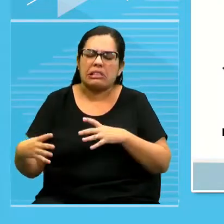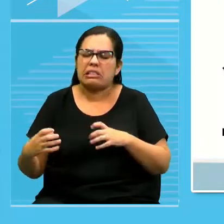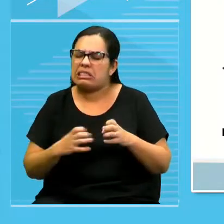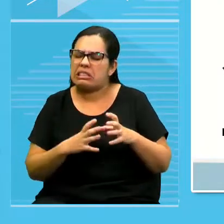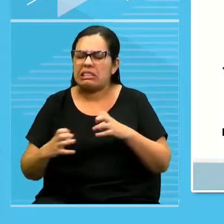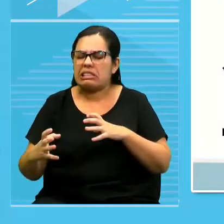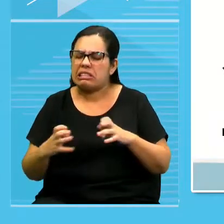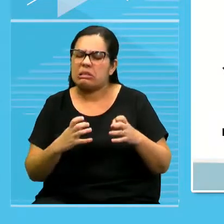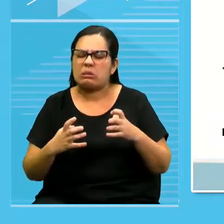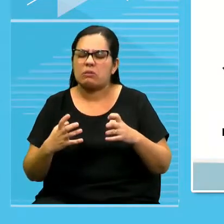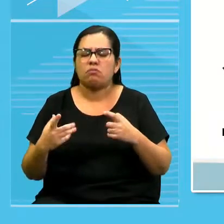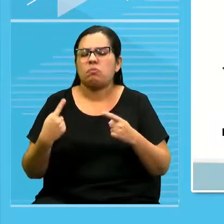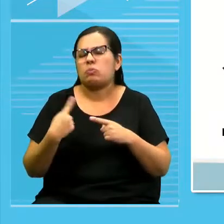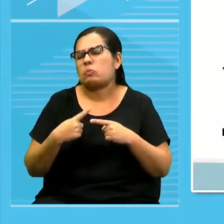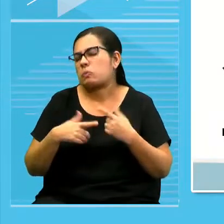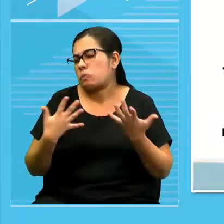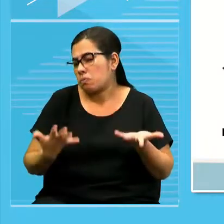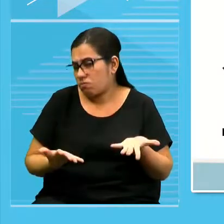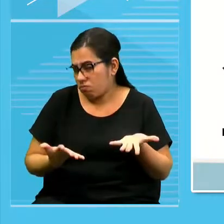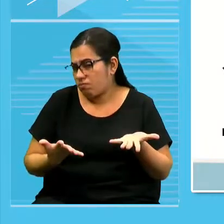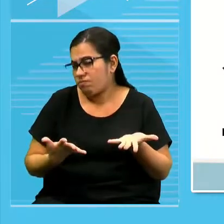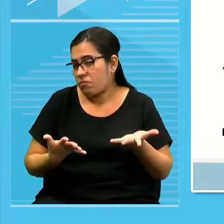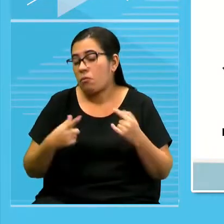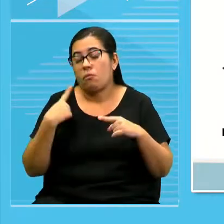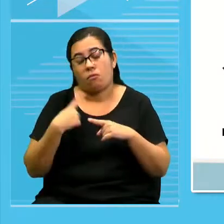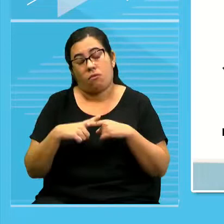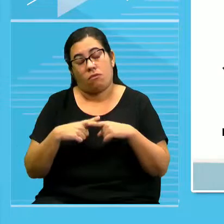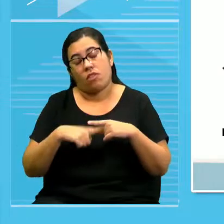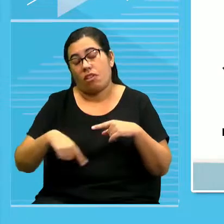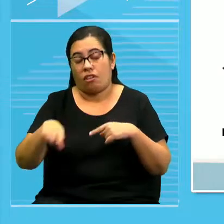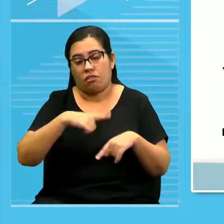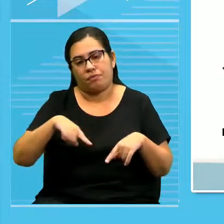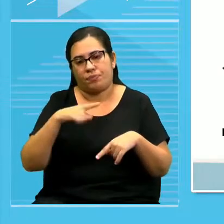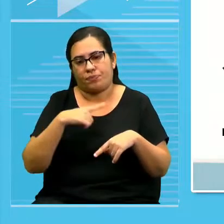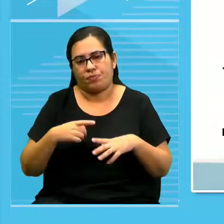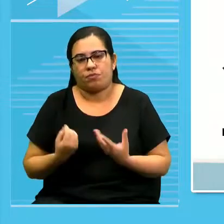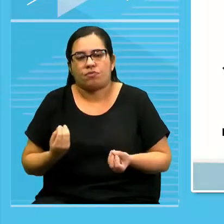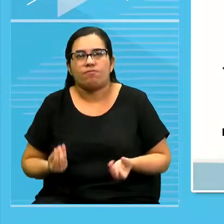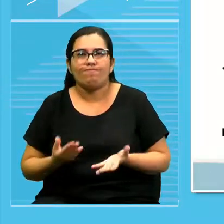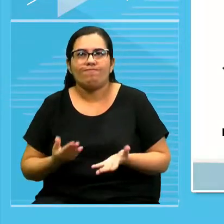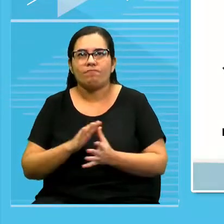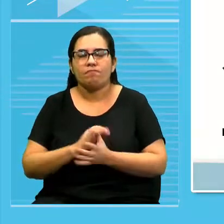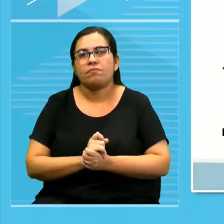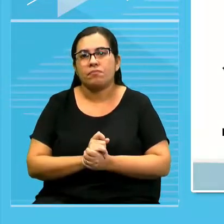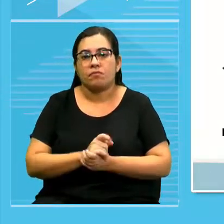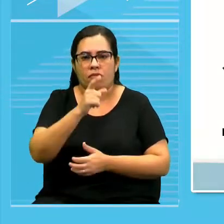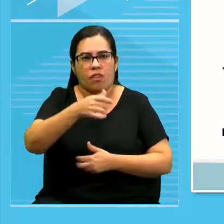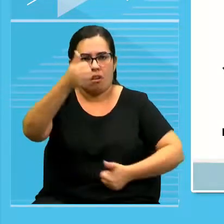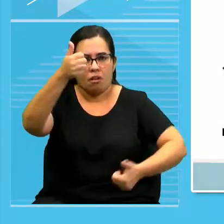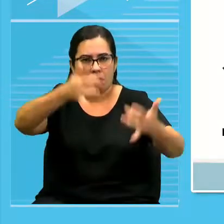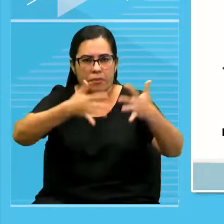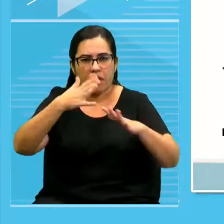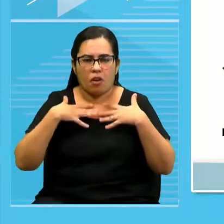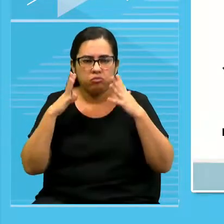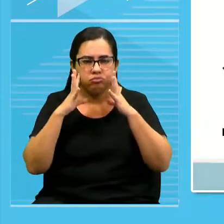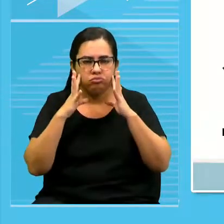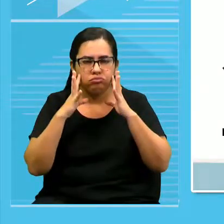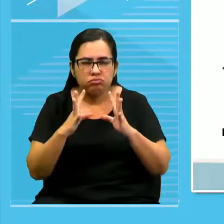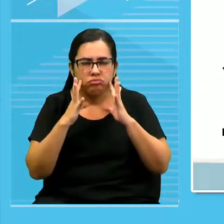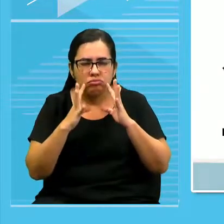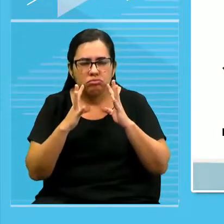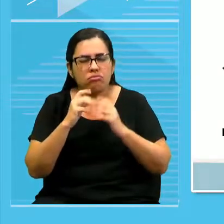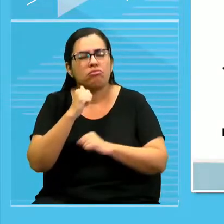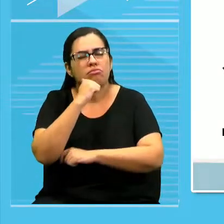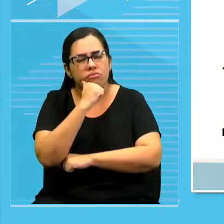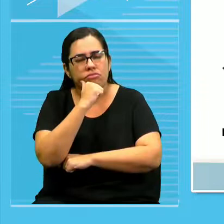essa briga é claro que é porque nós não estamos dispostos a ouvir o outro a entender